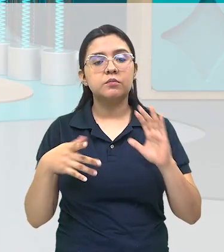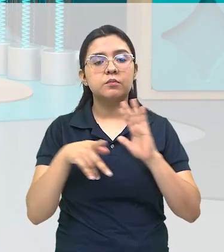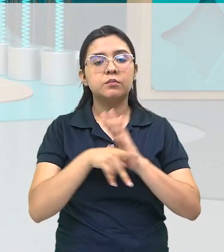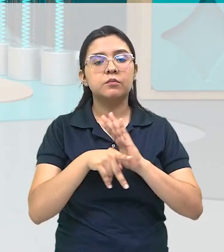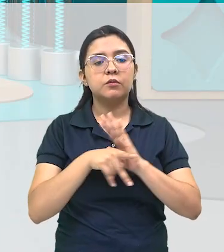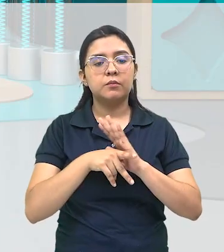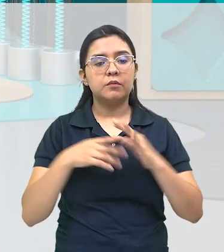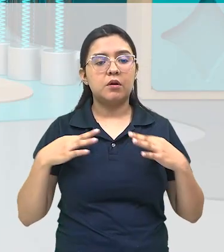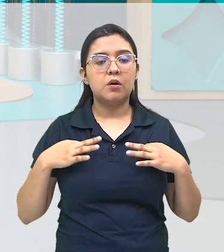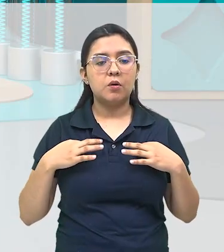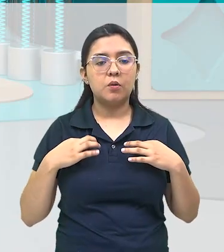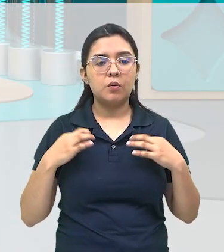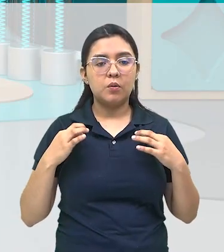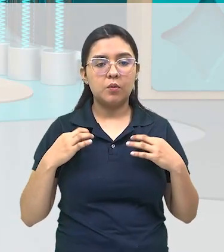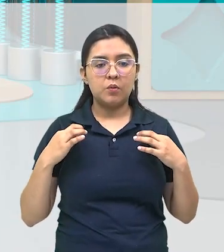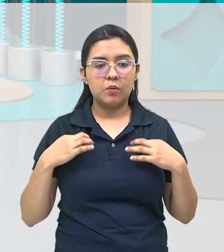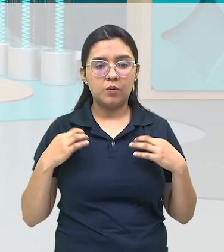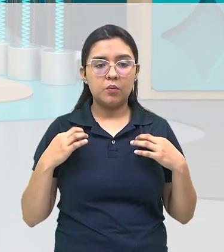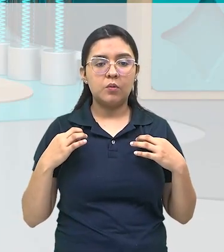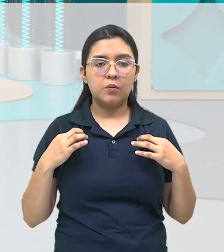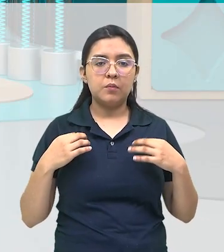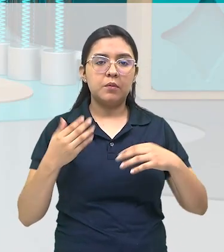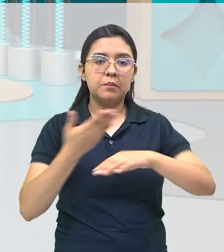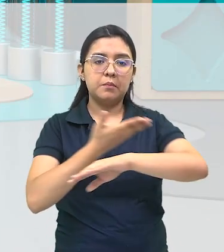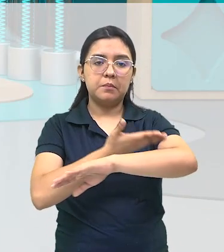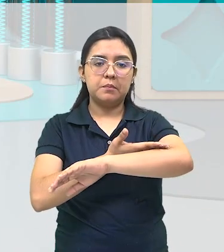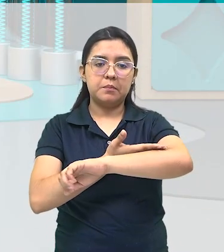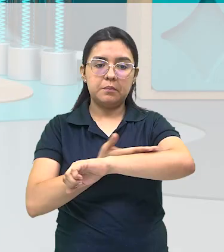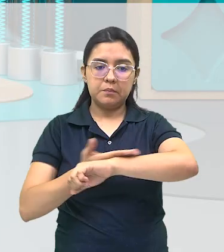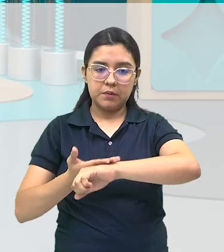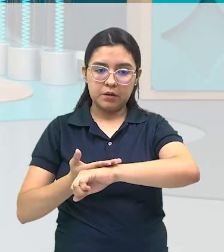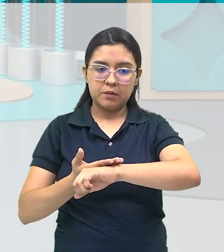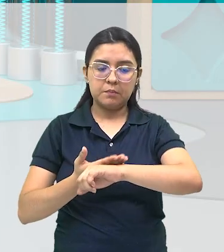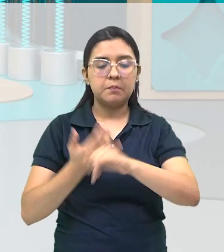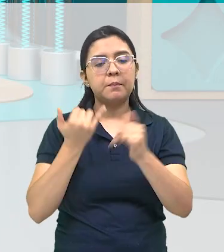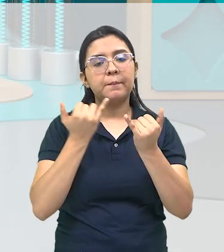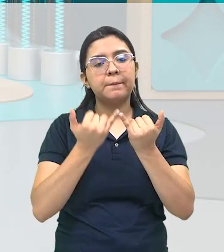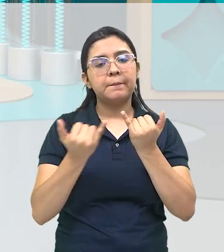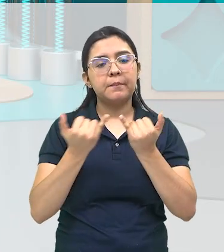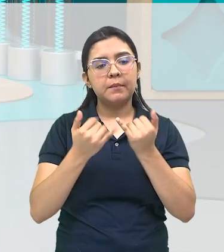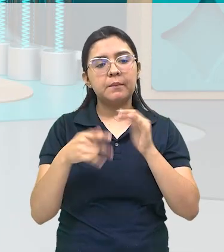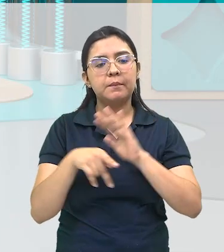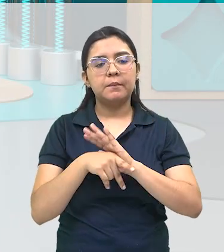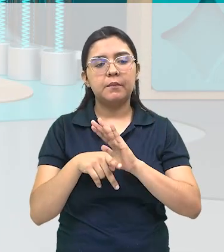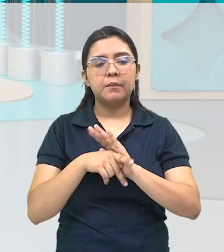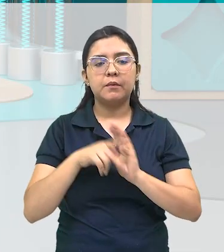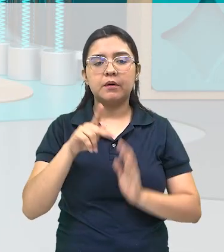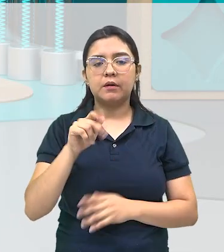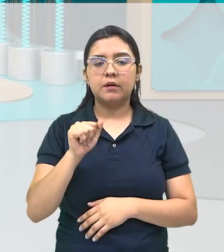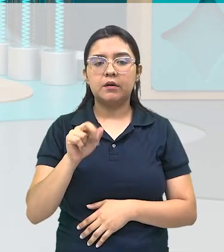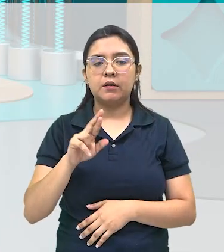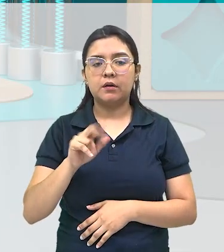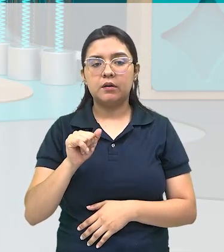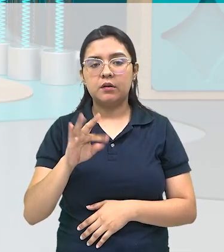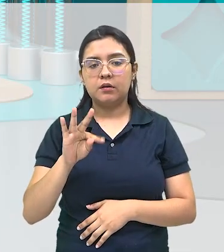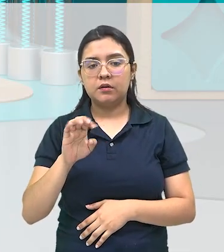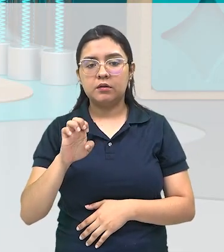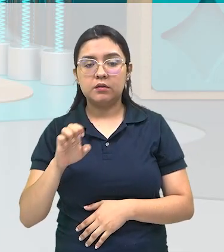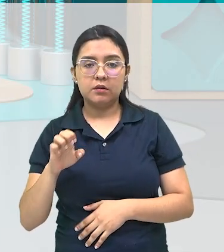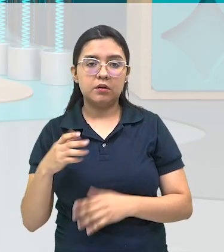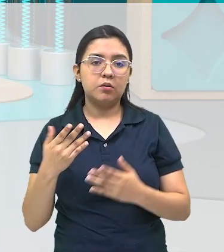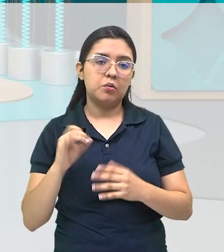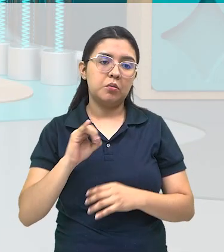Eles vestem uma roupa branca muito parecida com as do karatê ou do judô, só que ela é